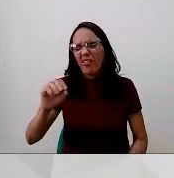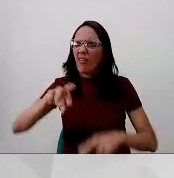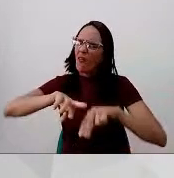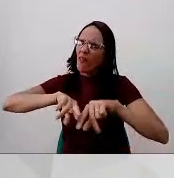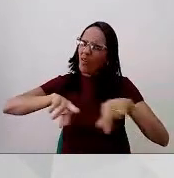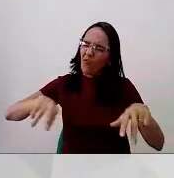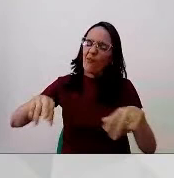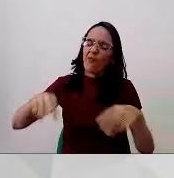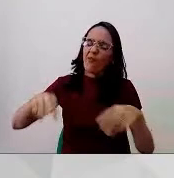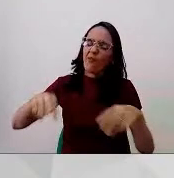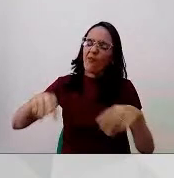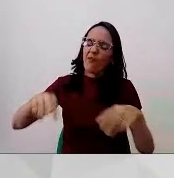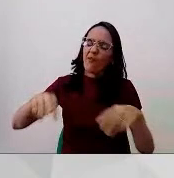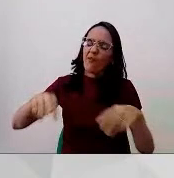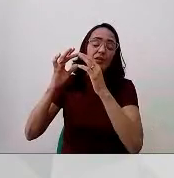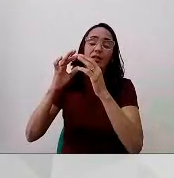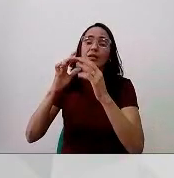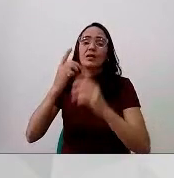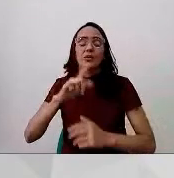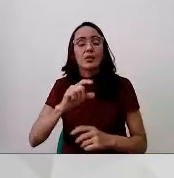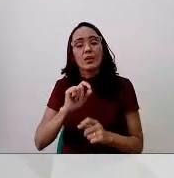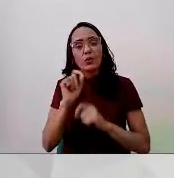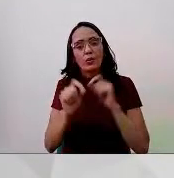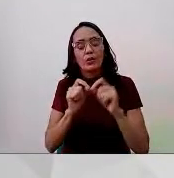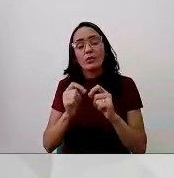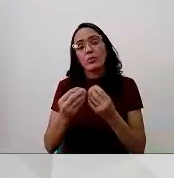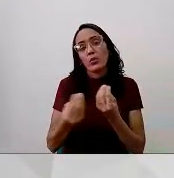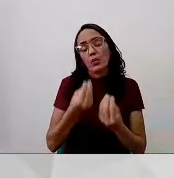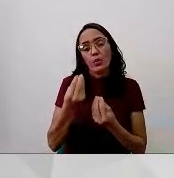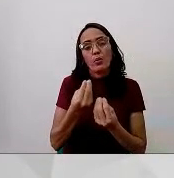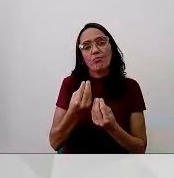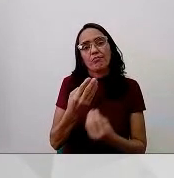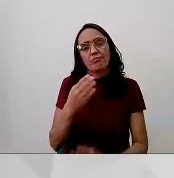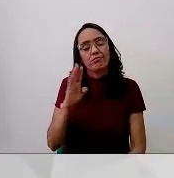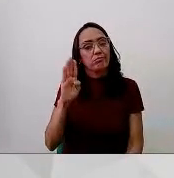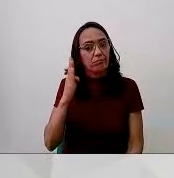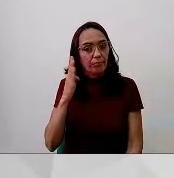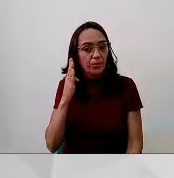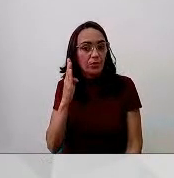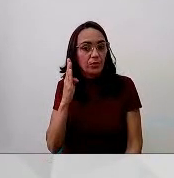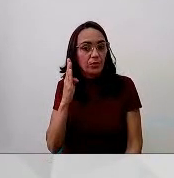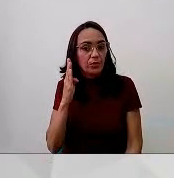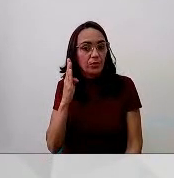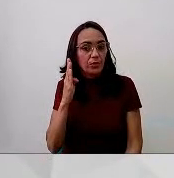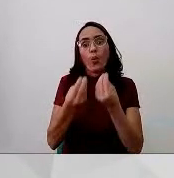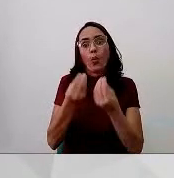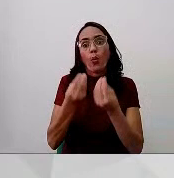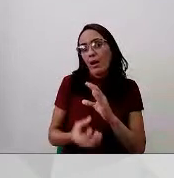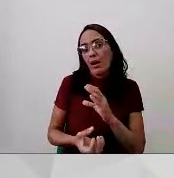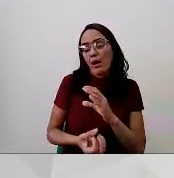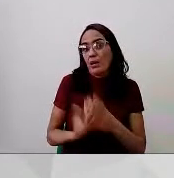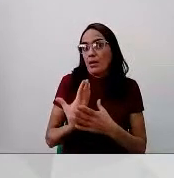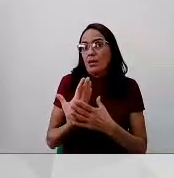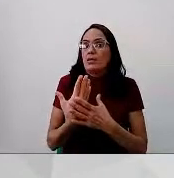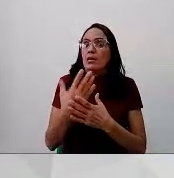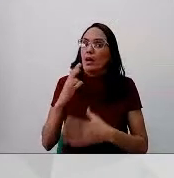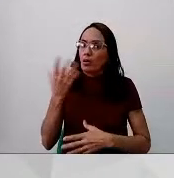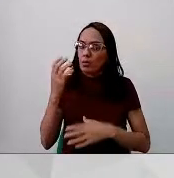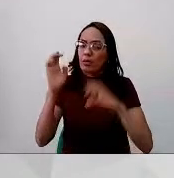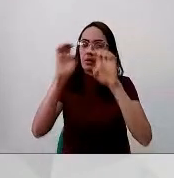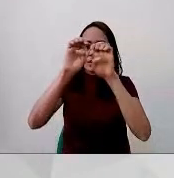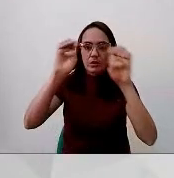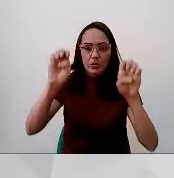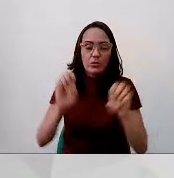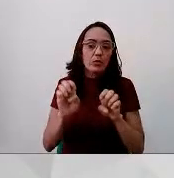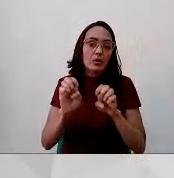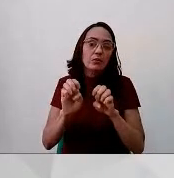plausibilidade biológica quanto à sua estrutura. Os caminhos da informação, o processamento da informação, para